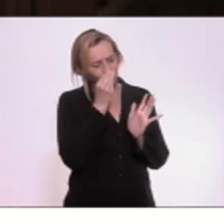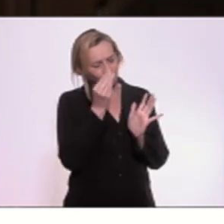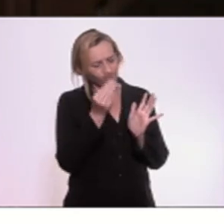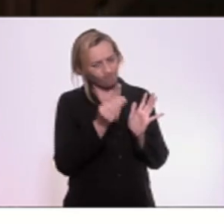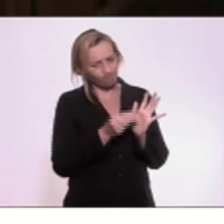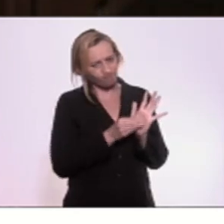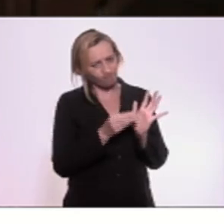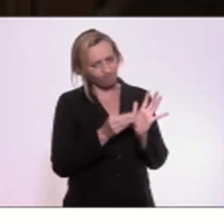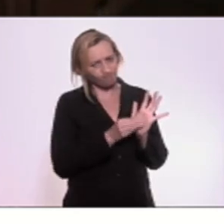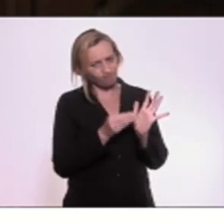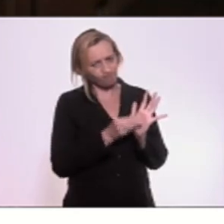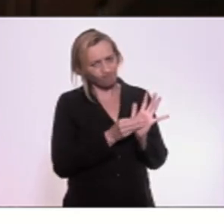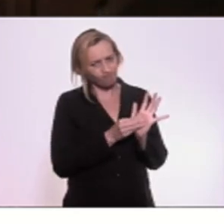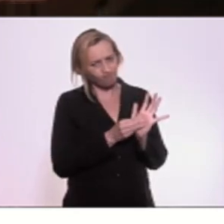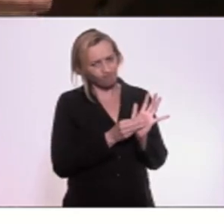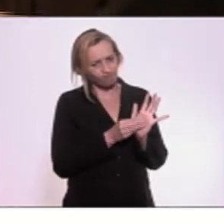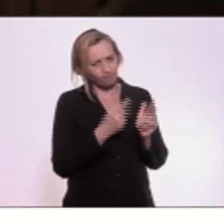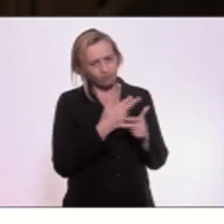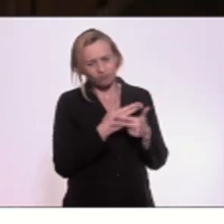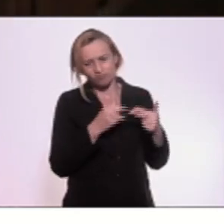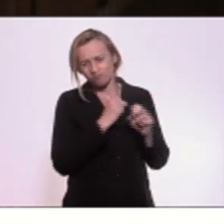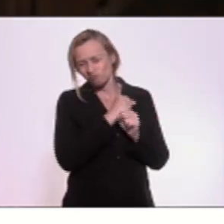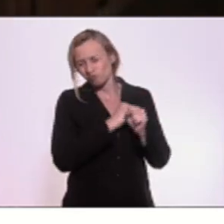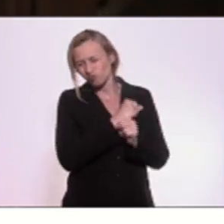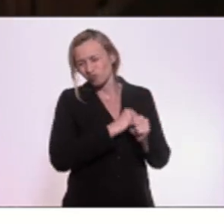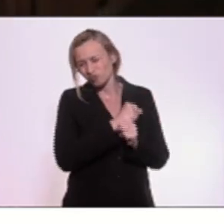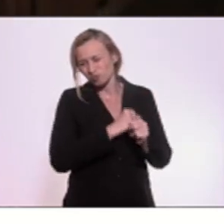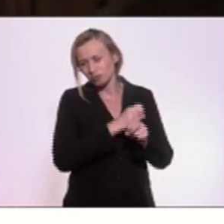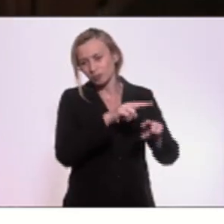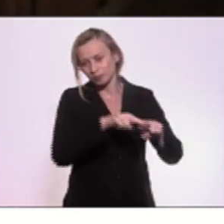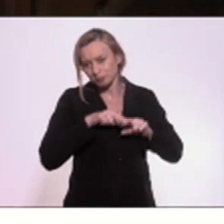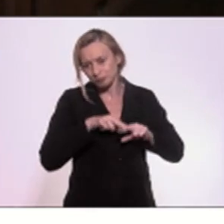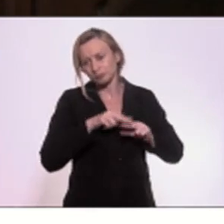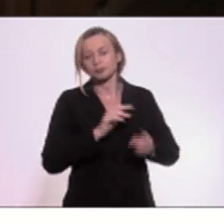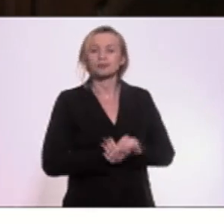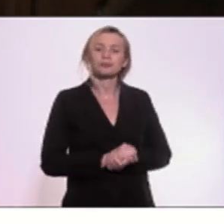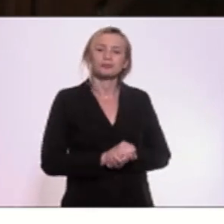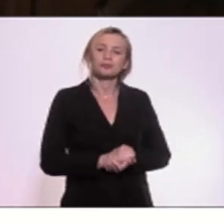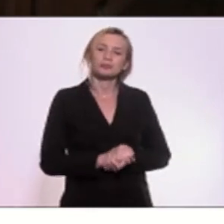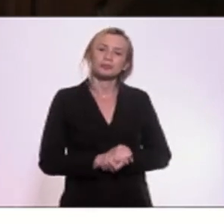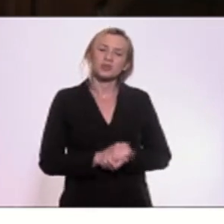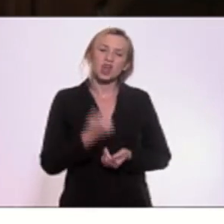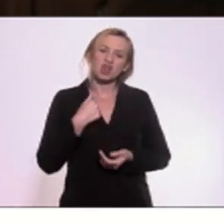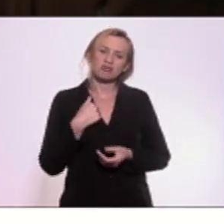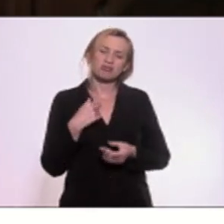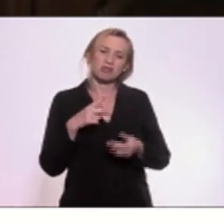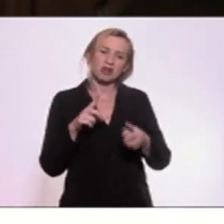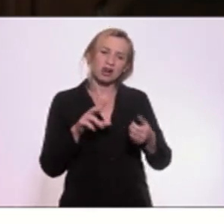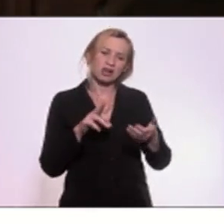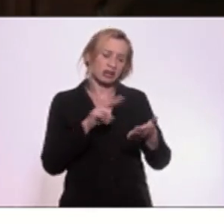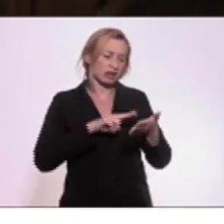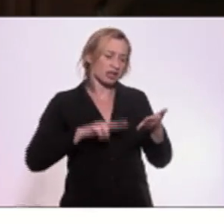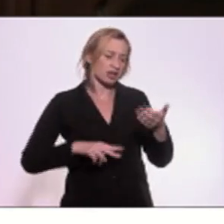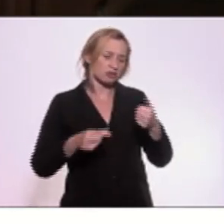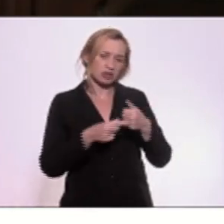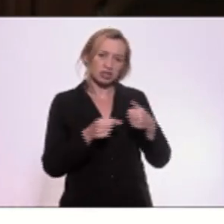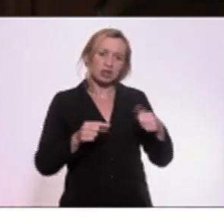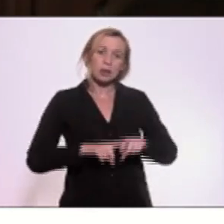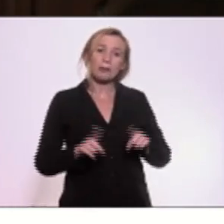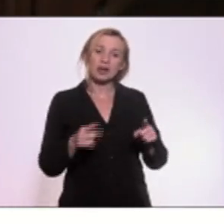desrespeitado, sob vários ângulos e aspectos. Não vou ler aqui os artigos, mas vou